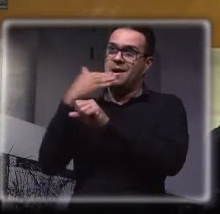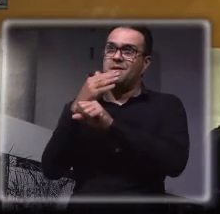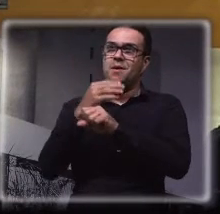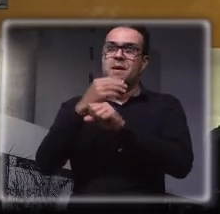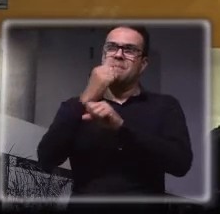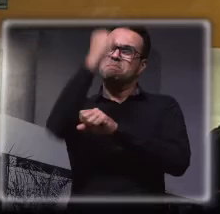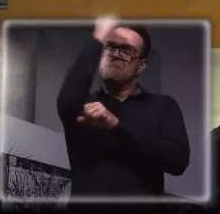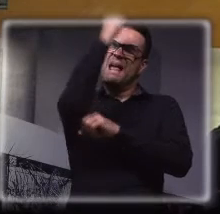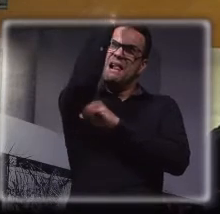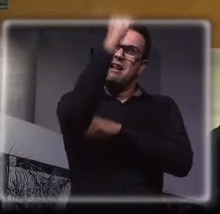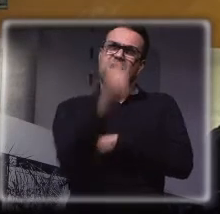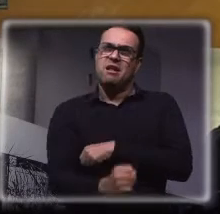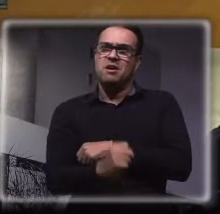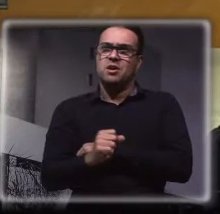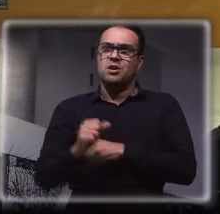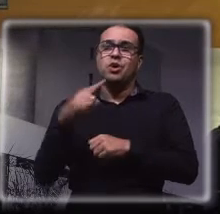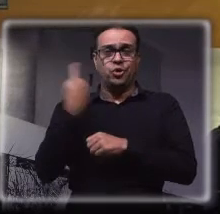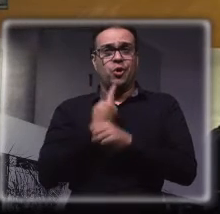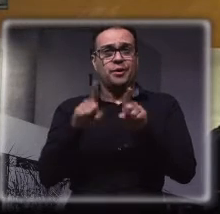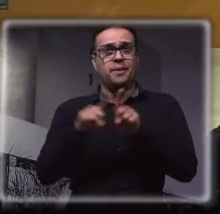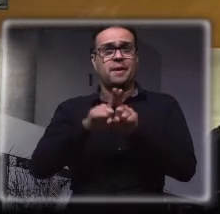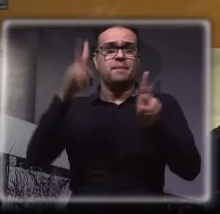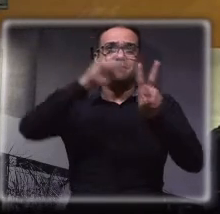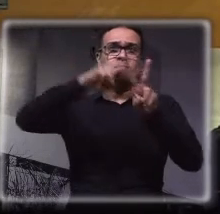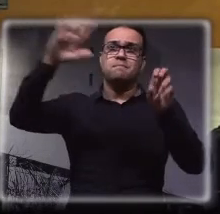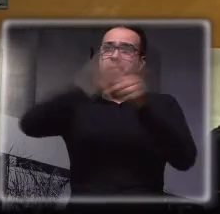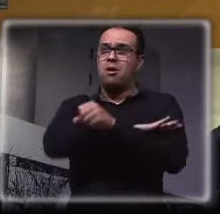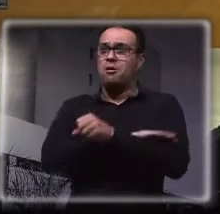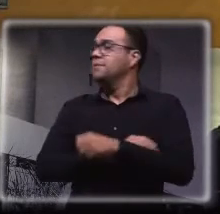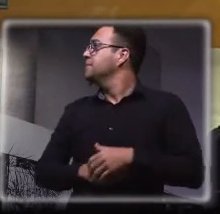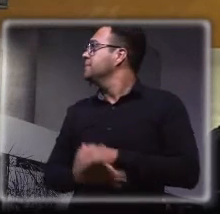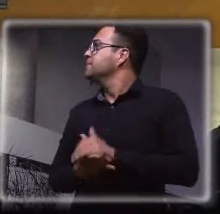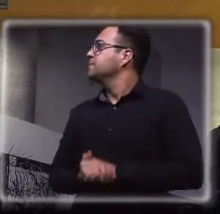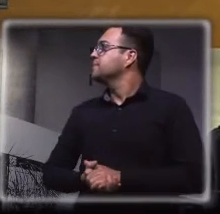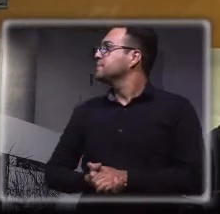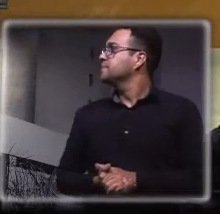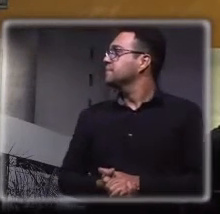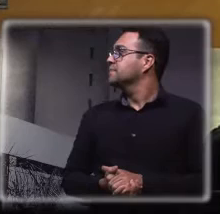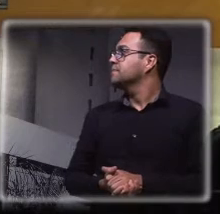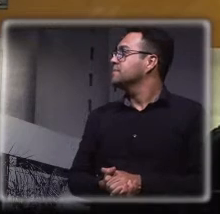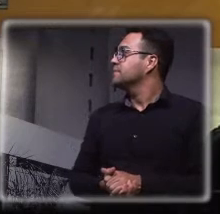pensa como nós éramos bárbaros. E,